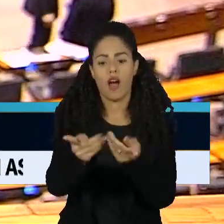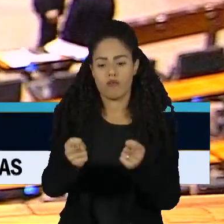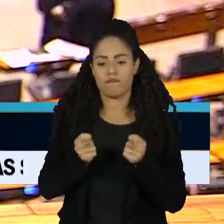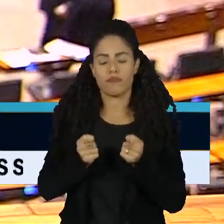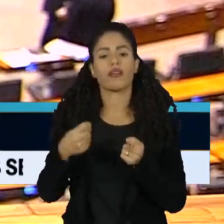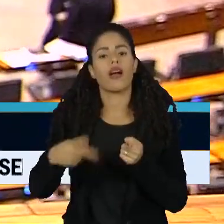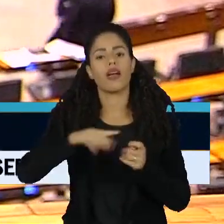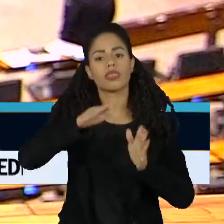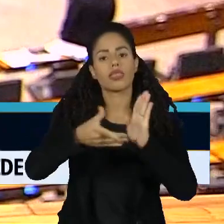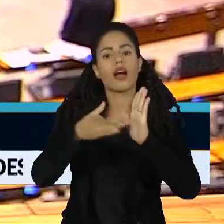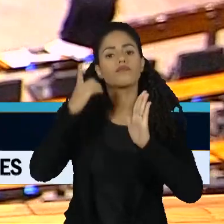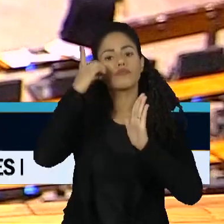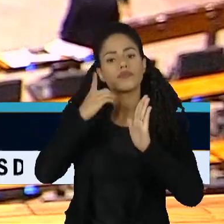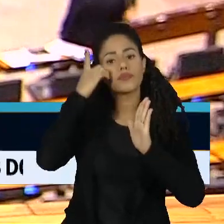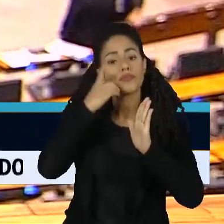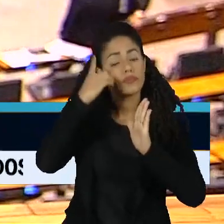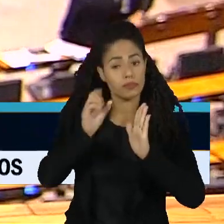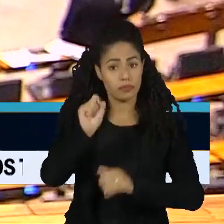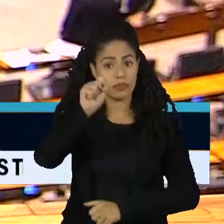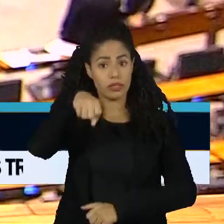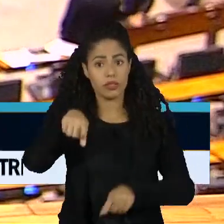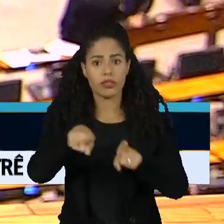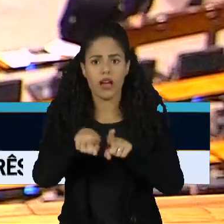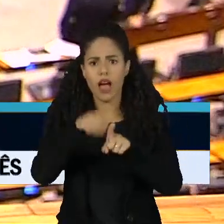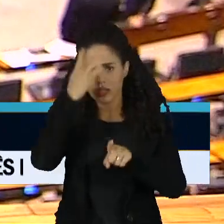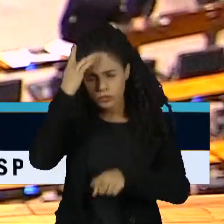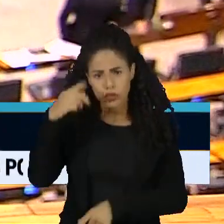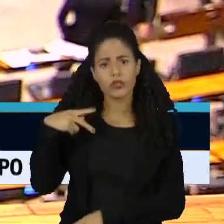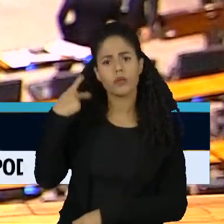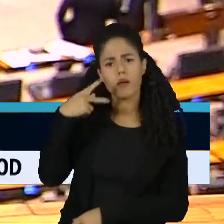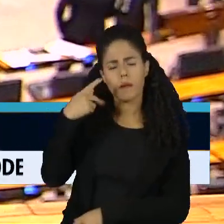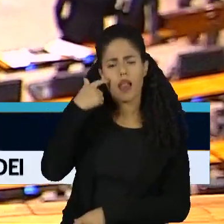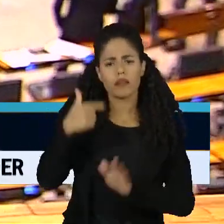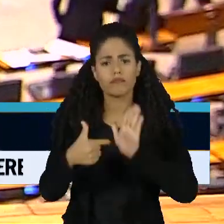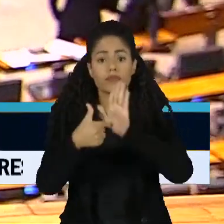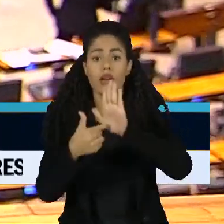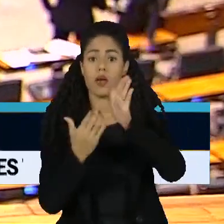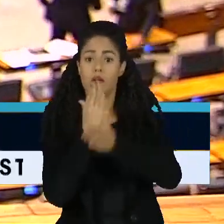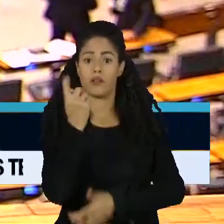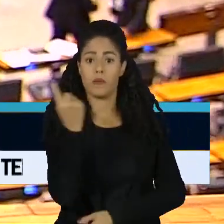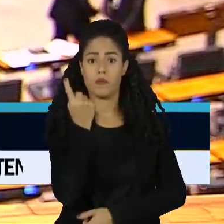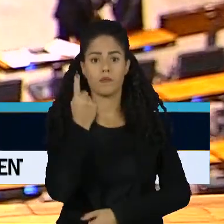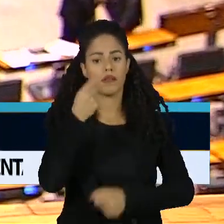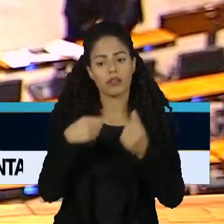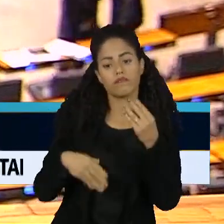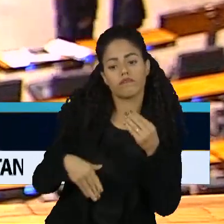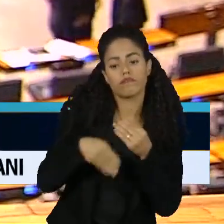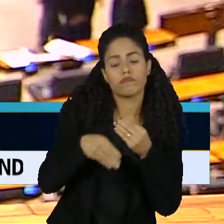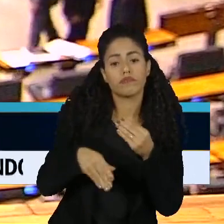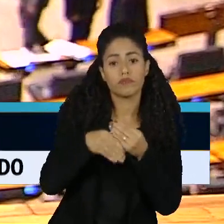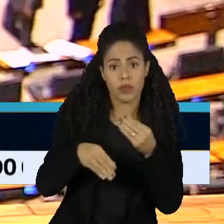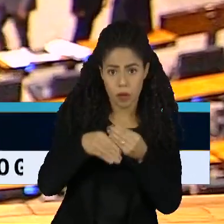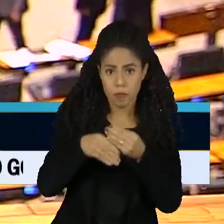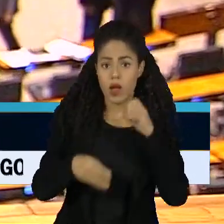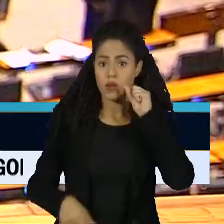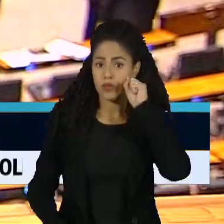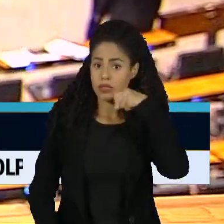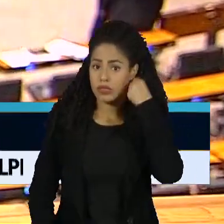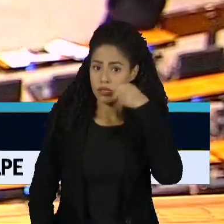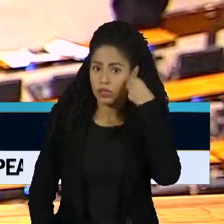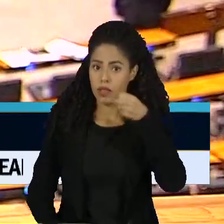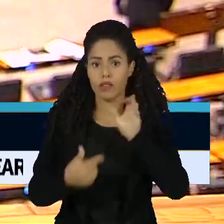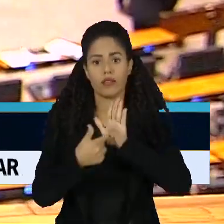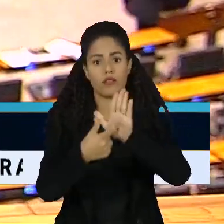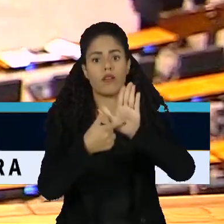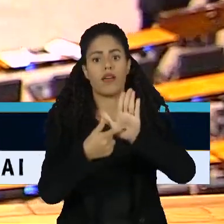no plenário da Câmara dos Deputados os parlamentares aprovaram o primeiro as emendas feitas pelos senadores o placar